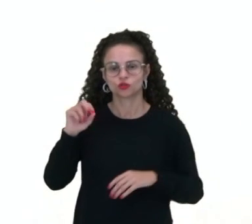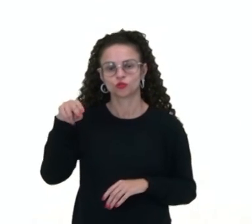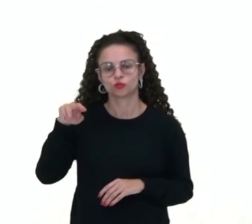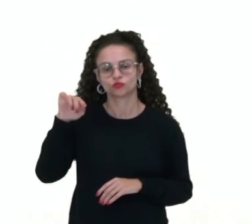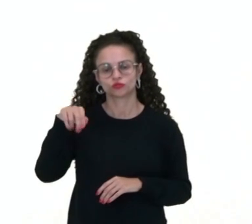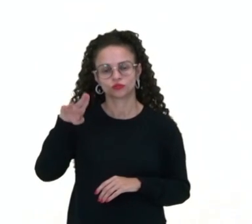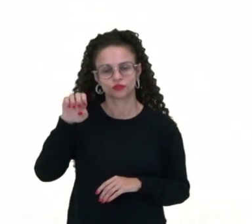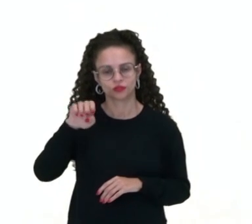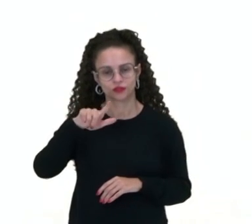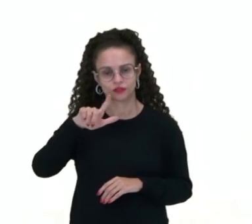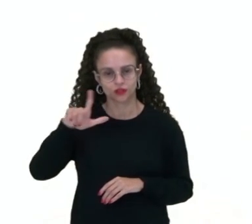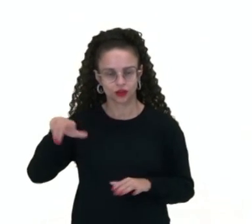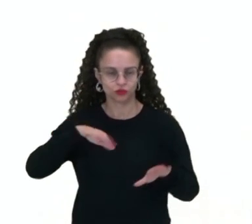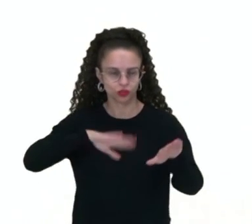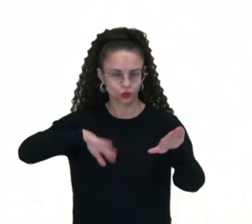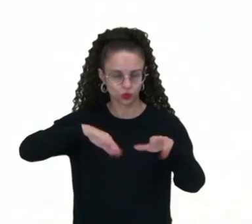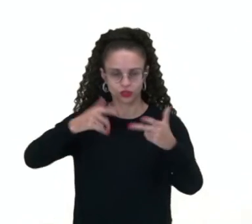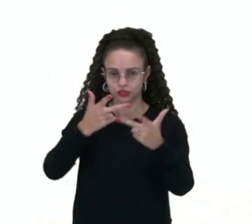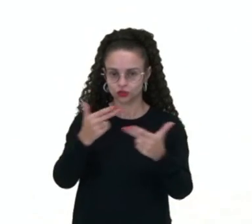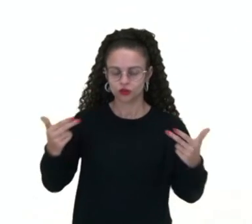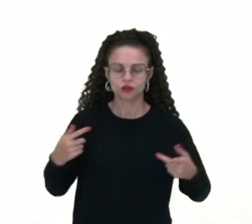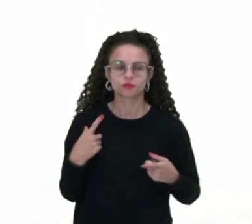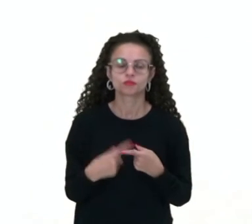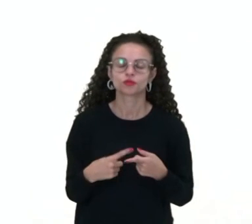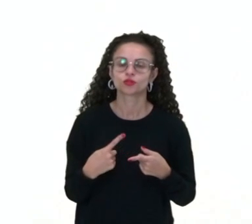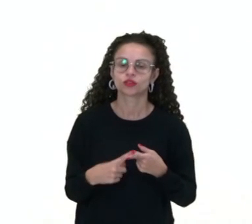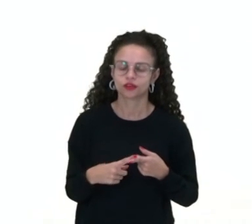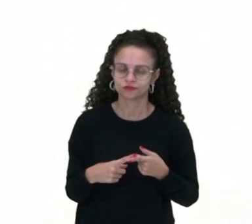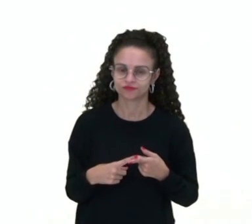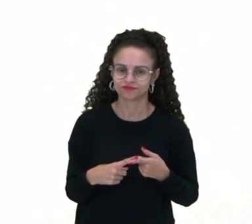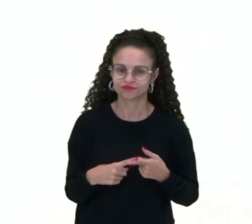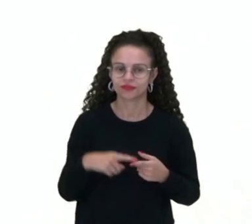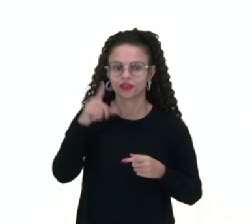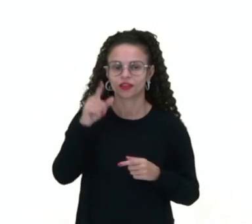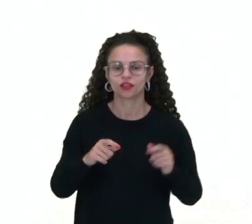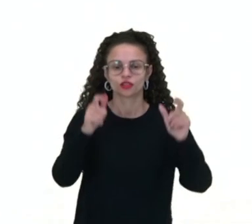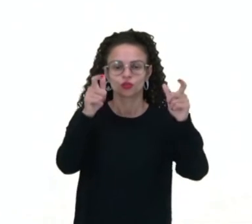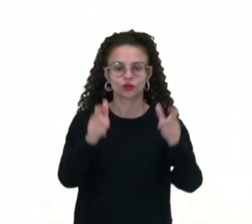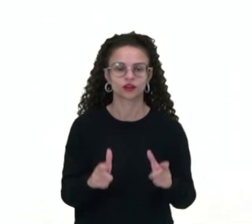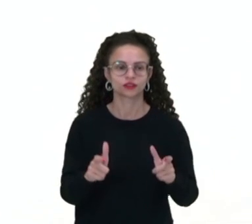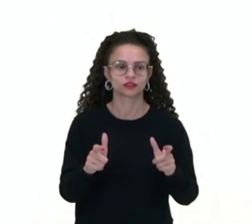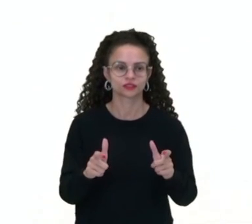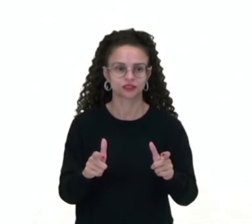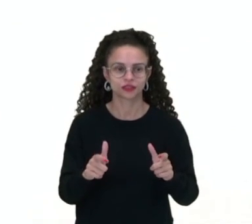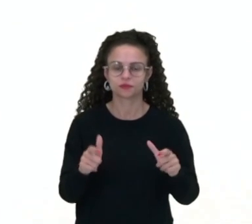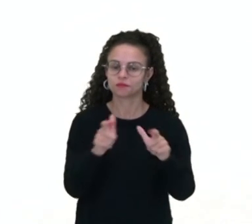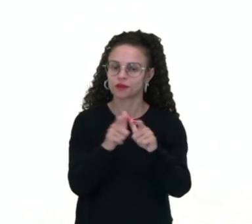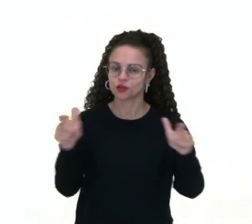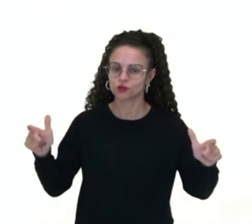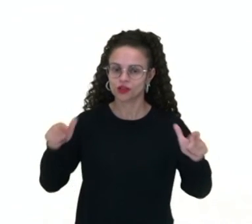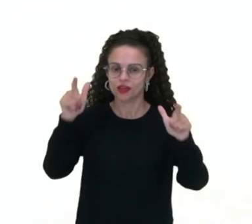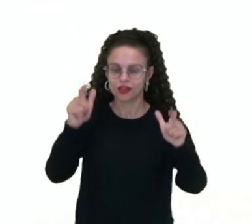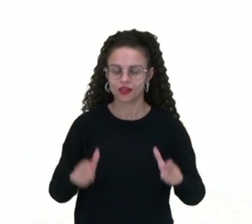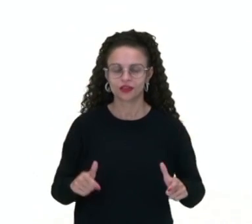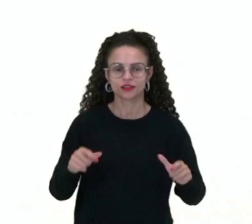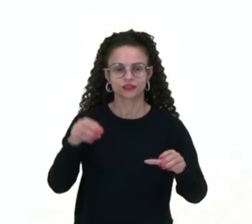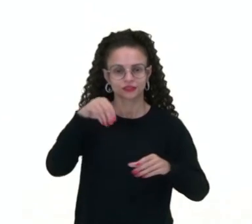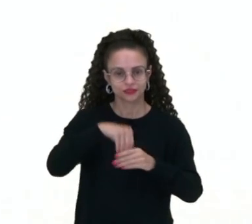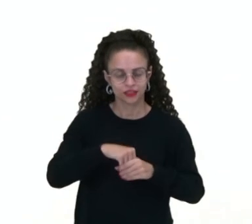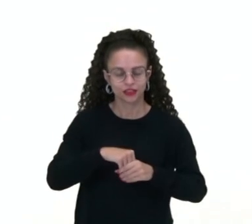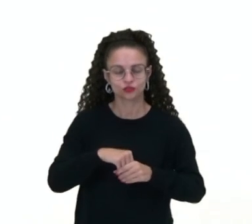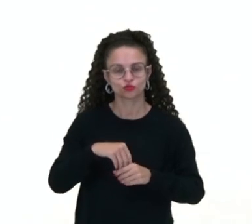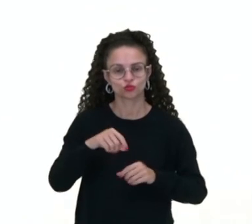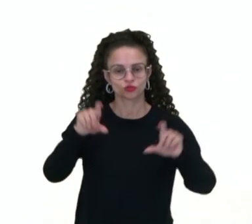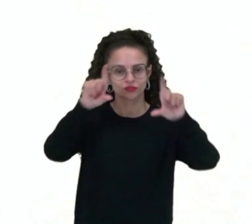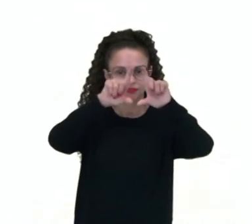continental, tropical litorâneo e assim por diante. Por quê? Porque a localização dele está, em maior parte, né, dentro dessa